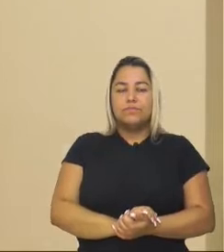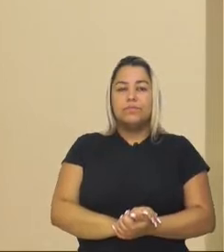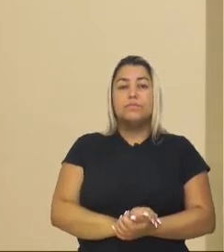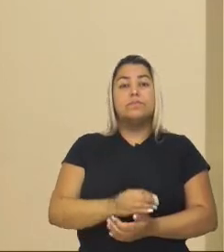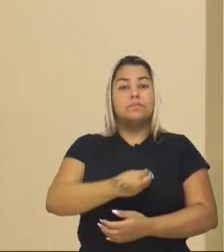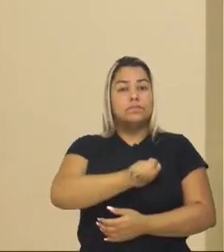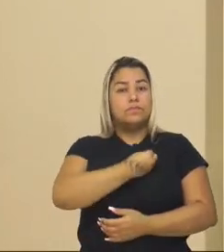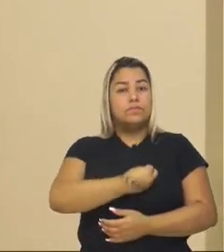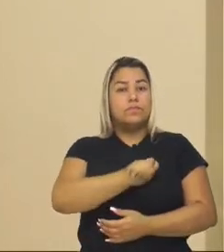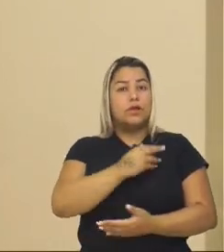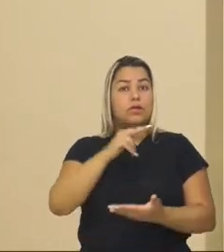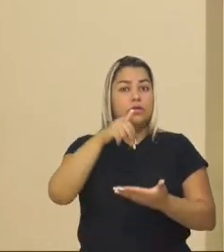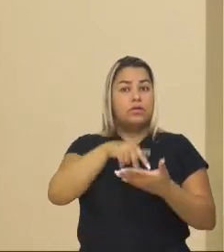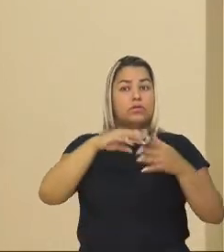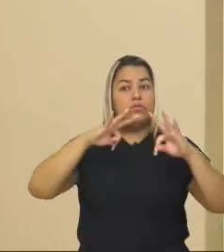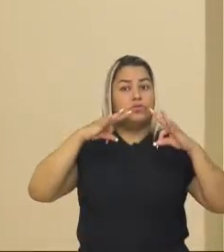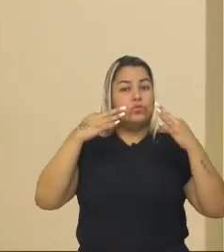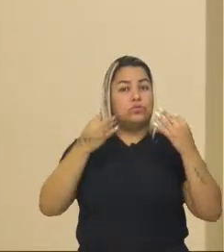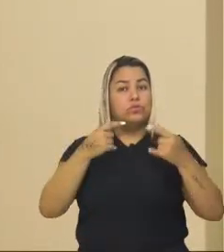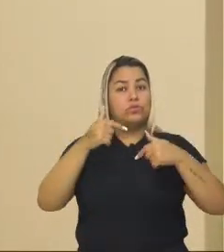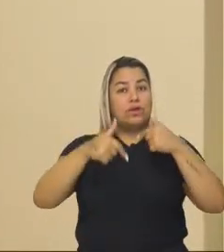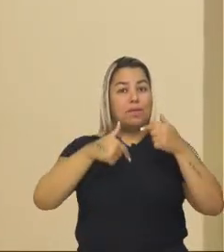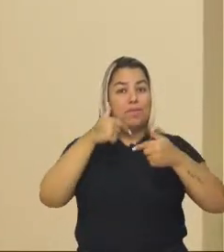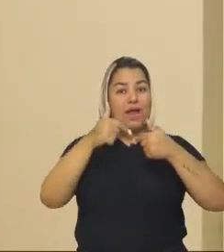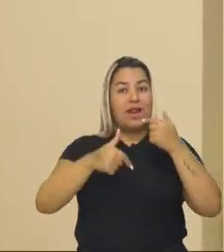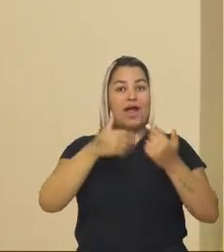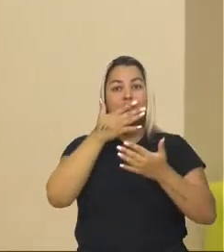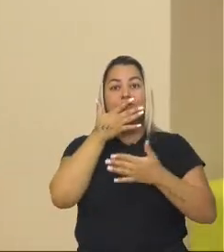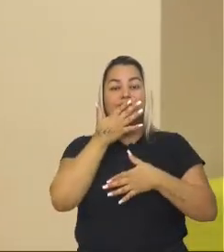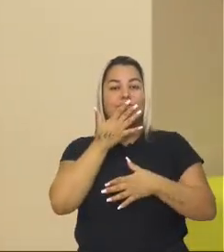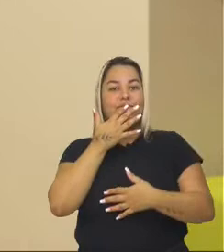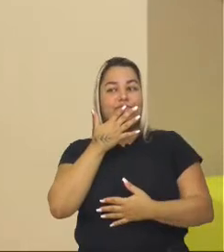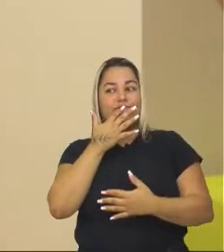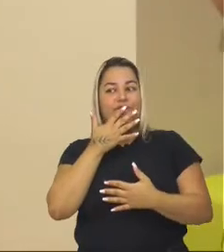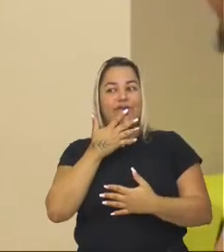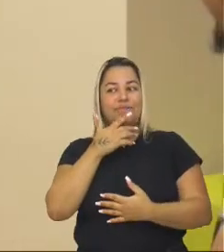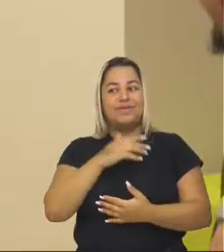estou aqui toda trabalhada no vermelho,